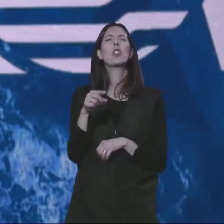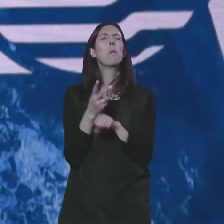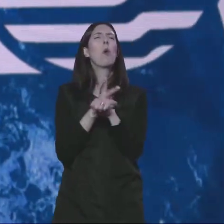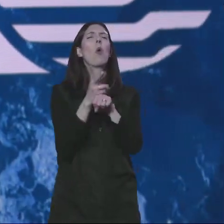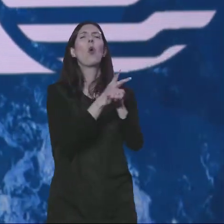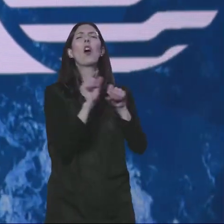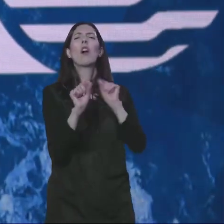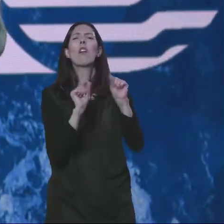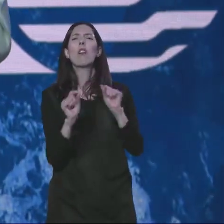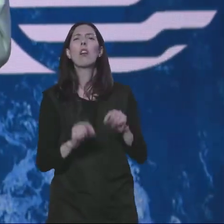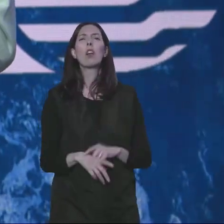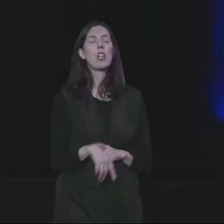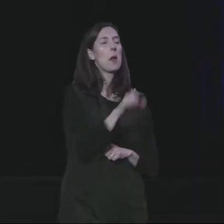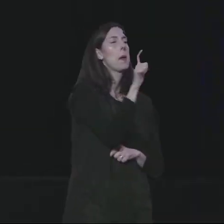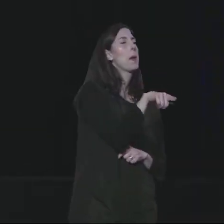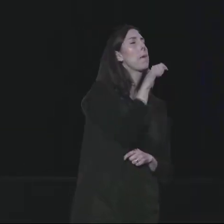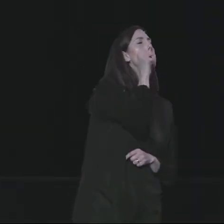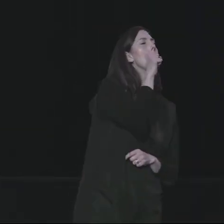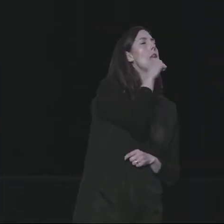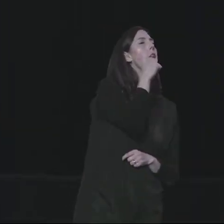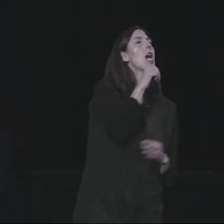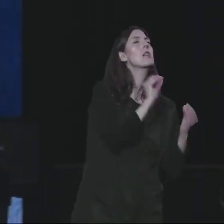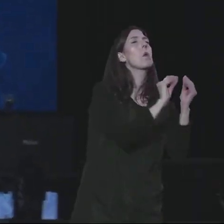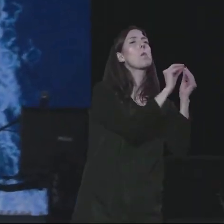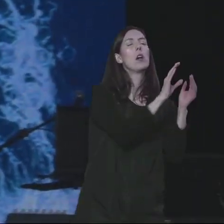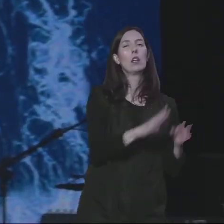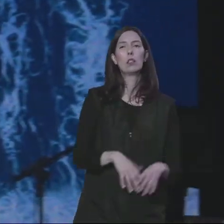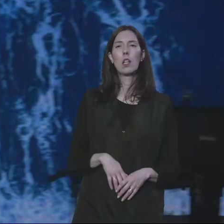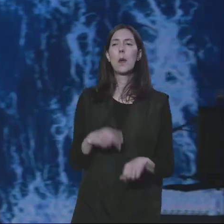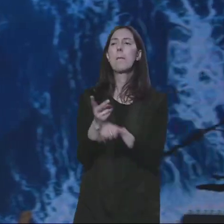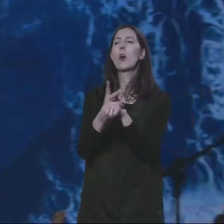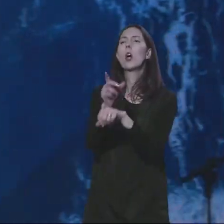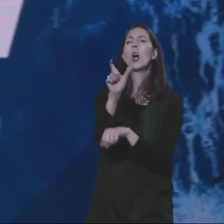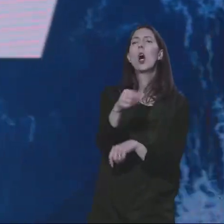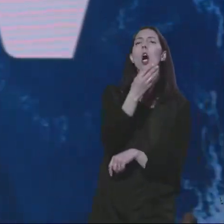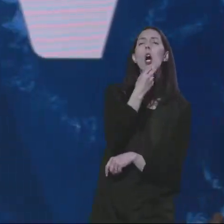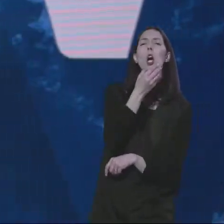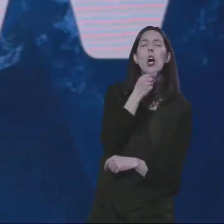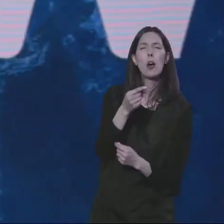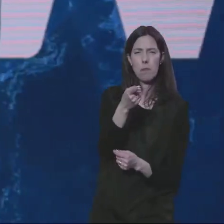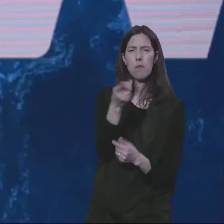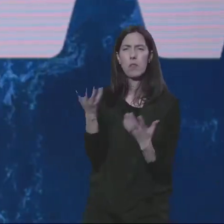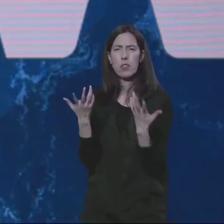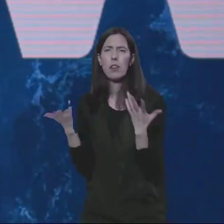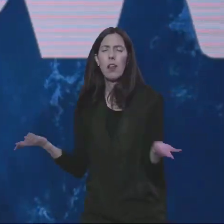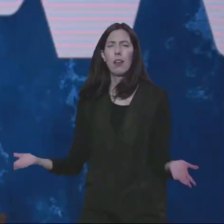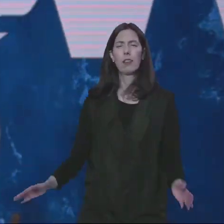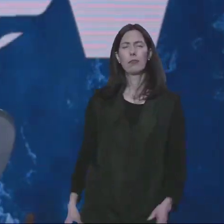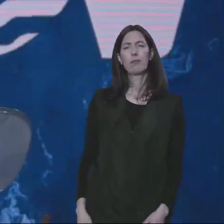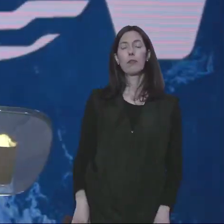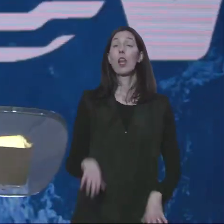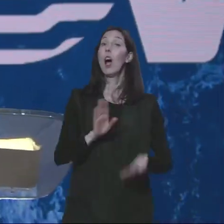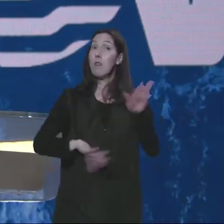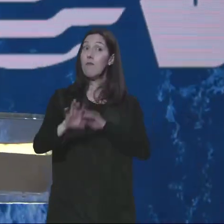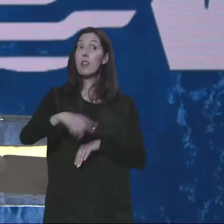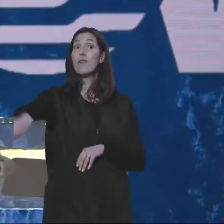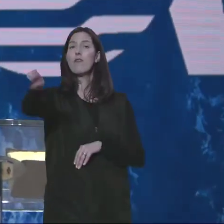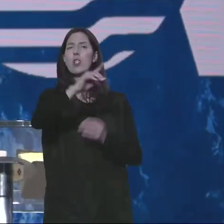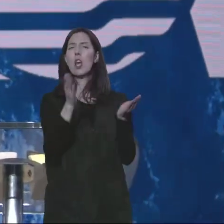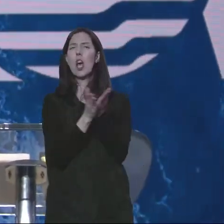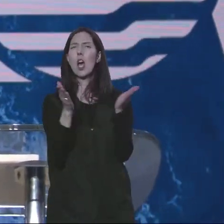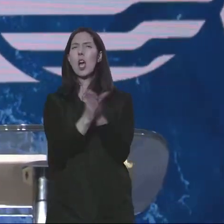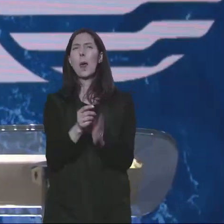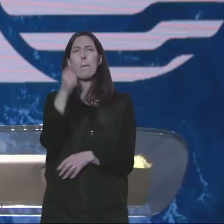próxima menina que você vai ficar? Do próximo menino, da próxima festa? Ou até você que é crente, só está